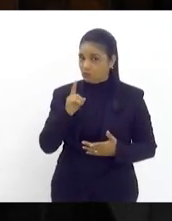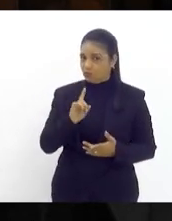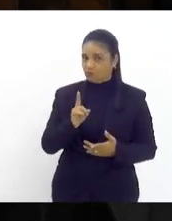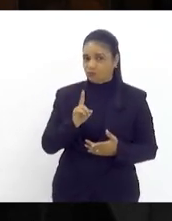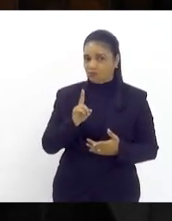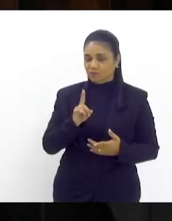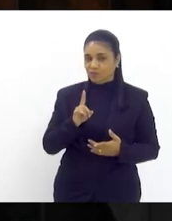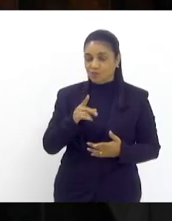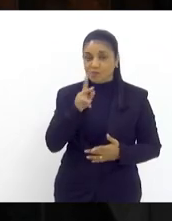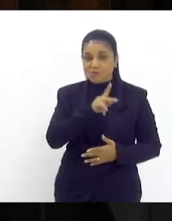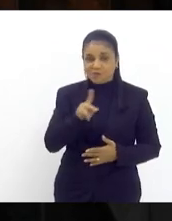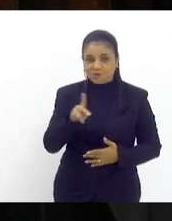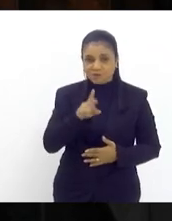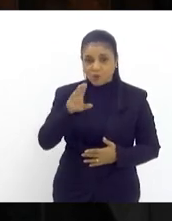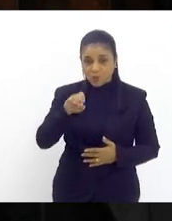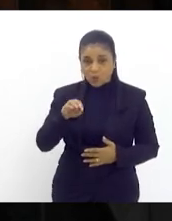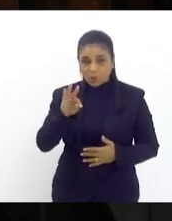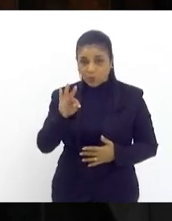Otoni